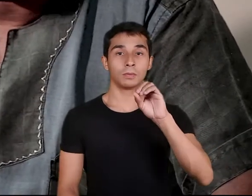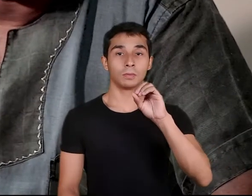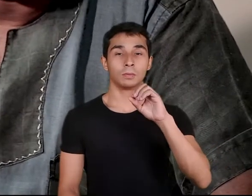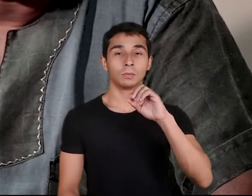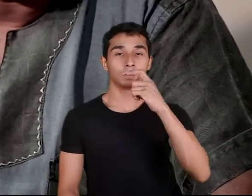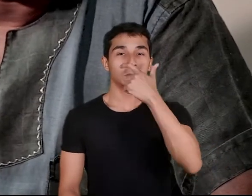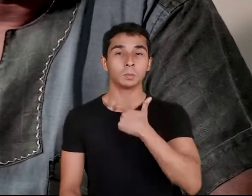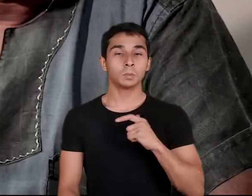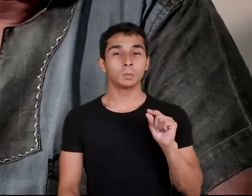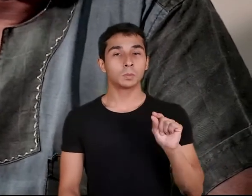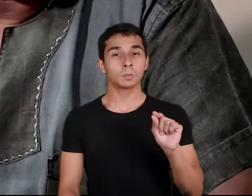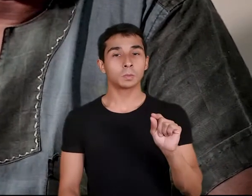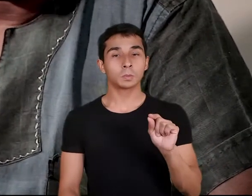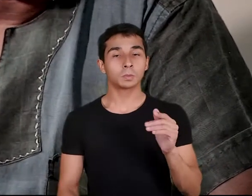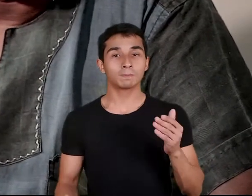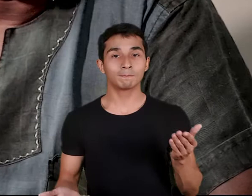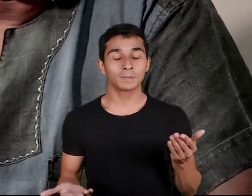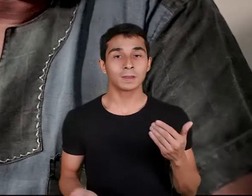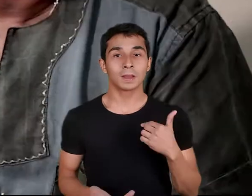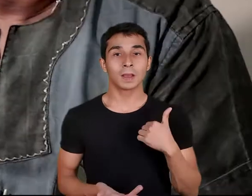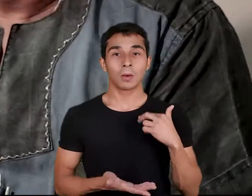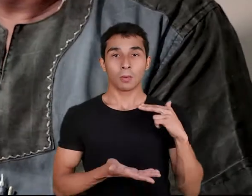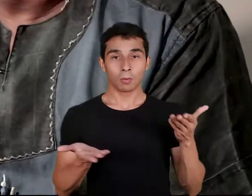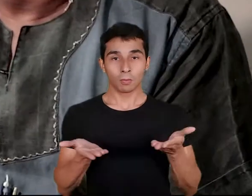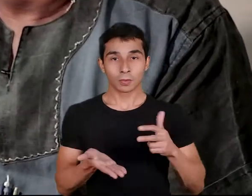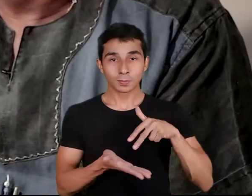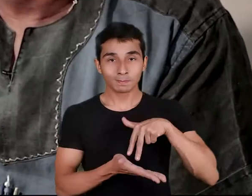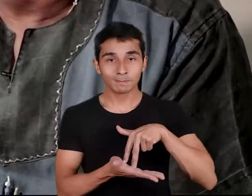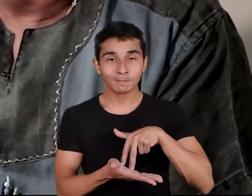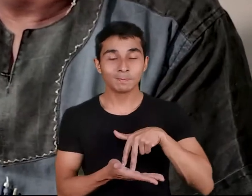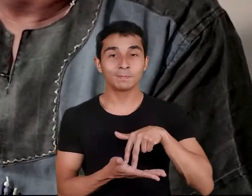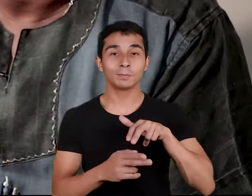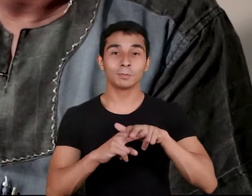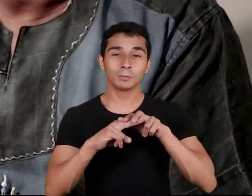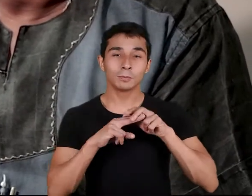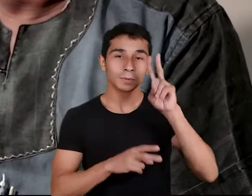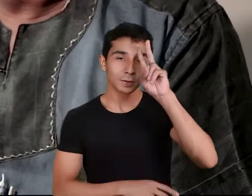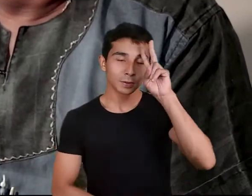um cara que vem de uma história